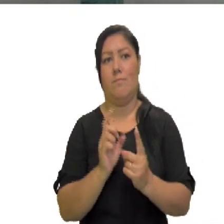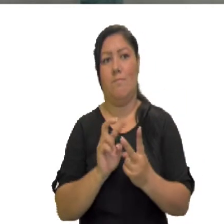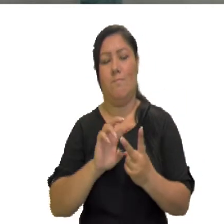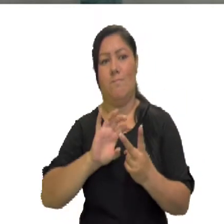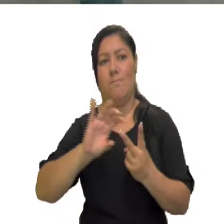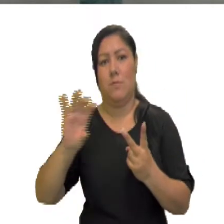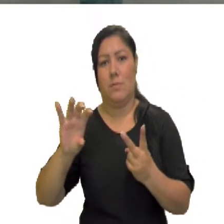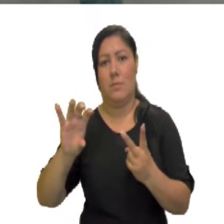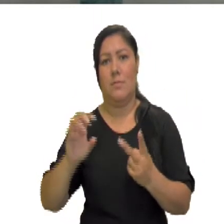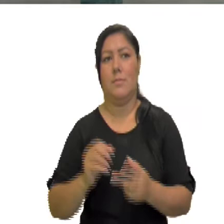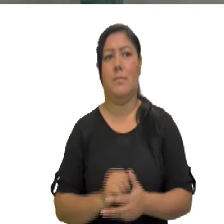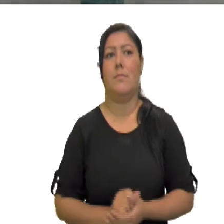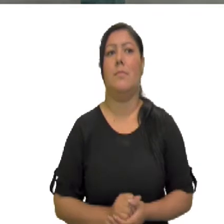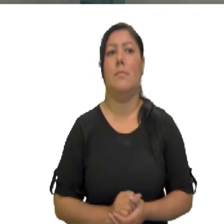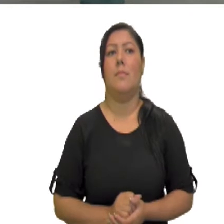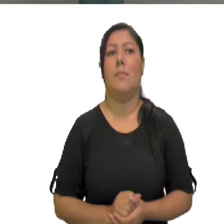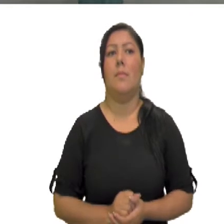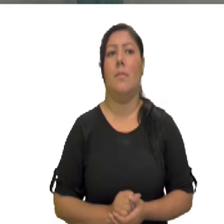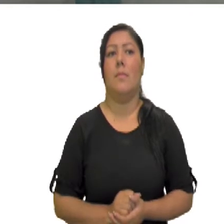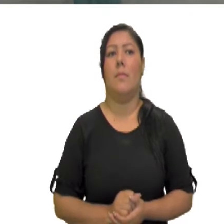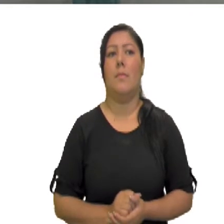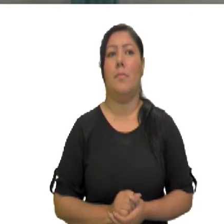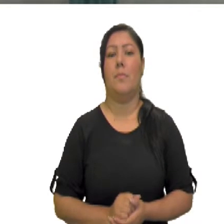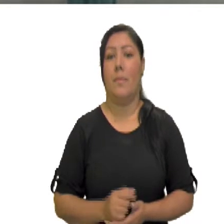são poríferos,